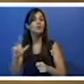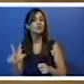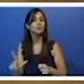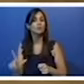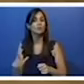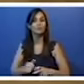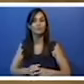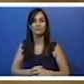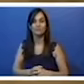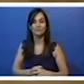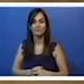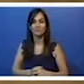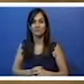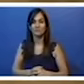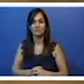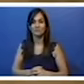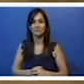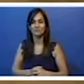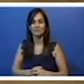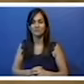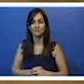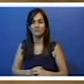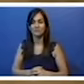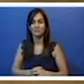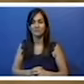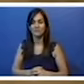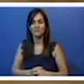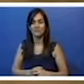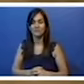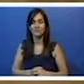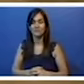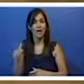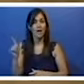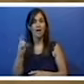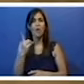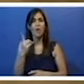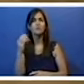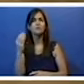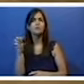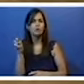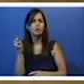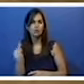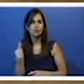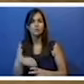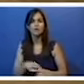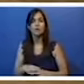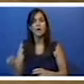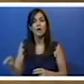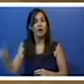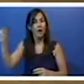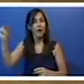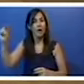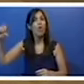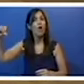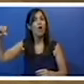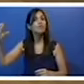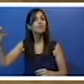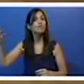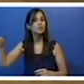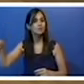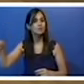para formar Azul agora olha lá essa aqui que média um centímetro e essa mede 9